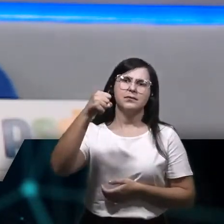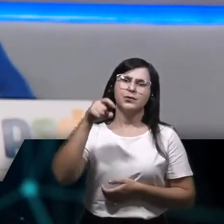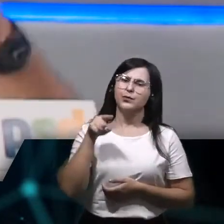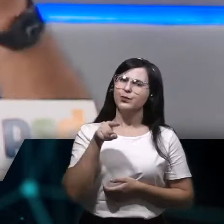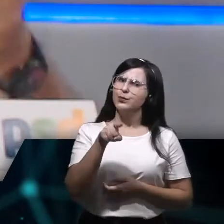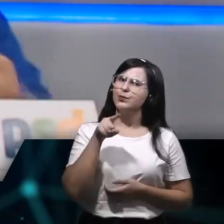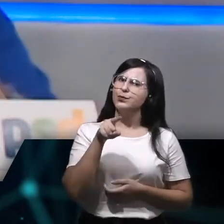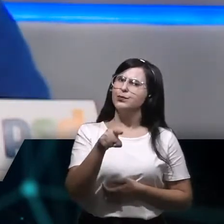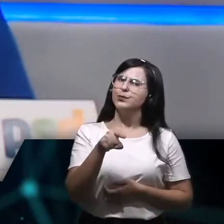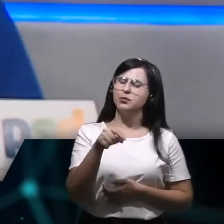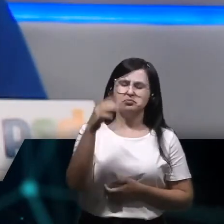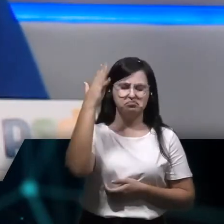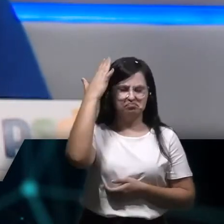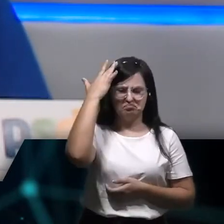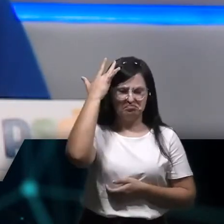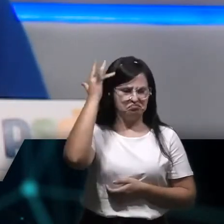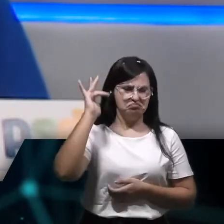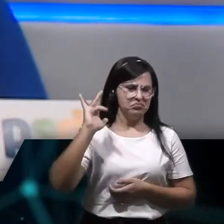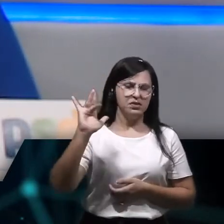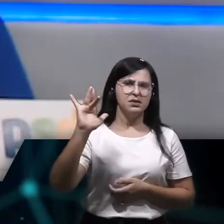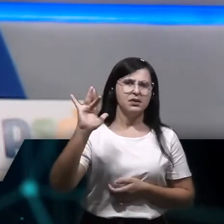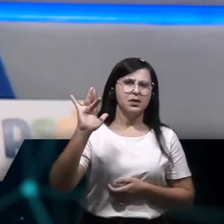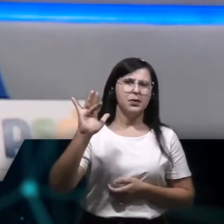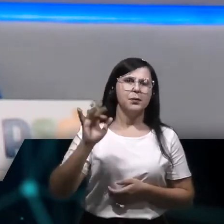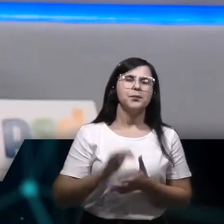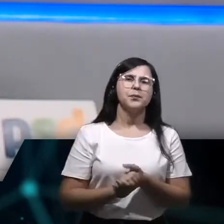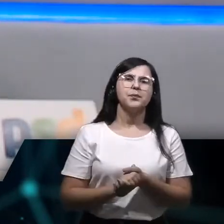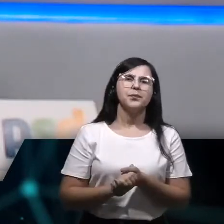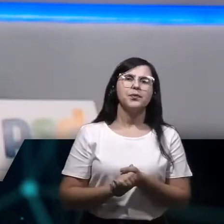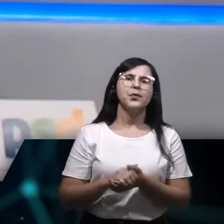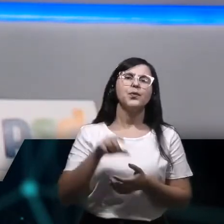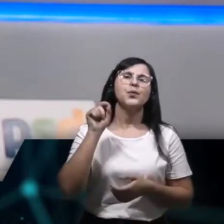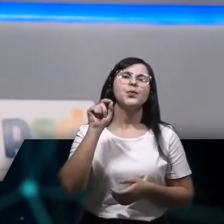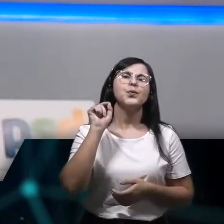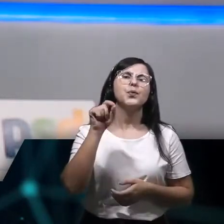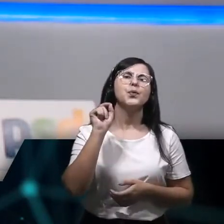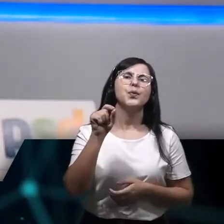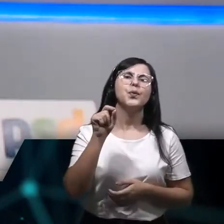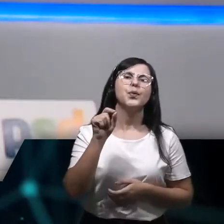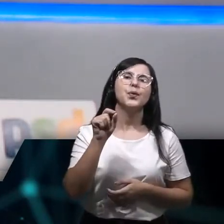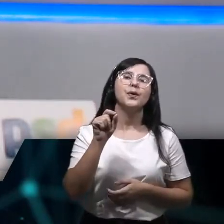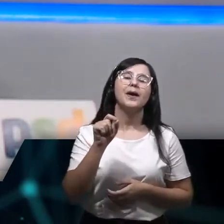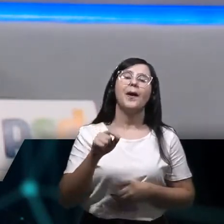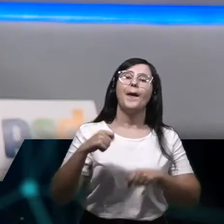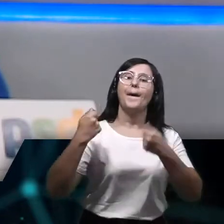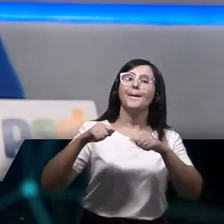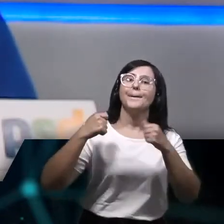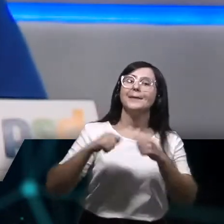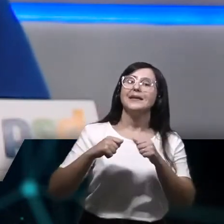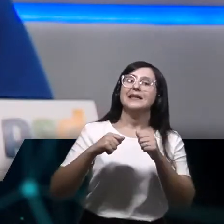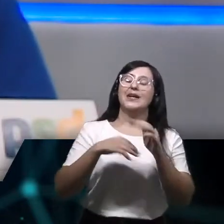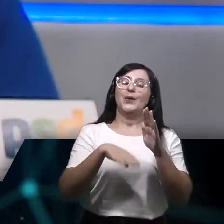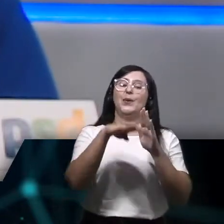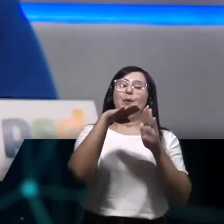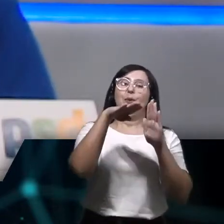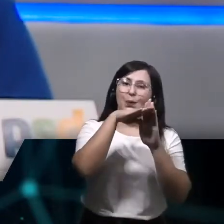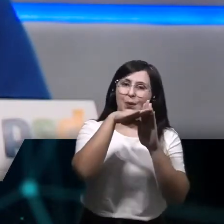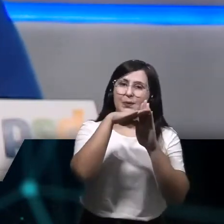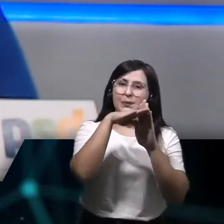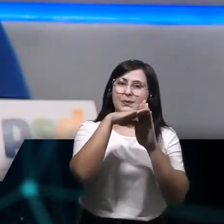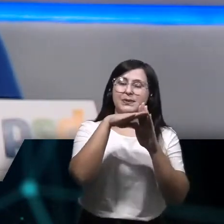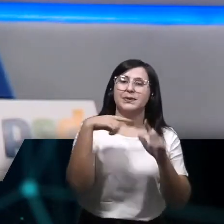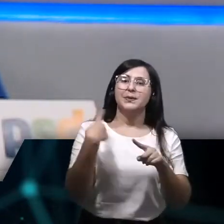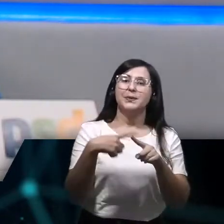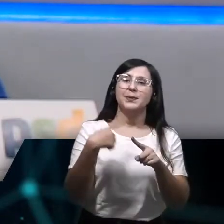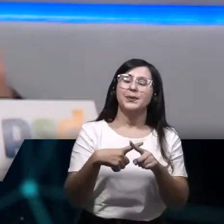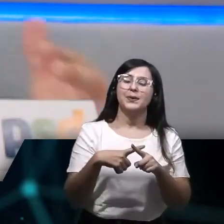senhor não tenha conhecimento do que se chama limite constitucional, o que nós cumprimos com relação